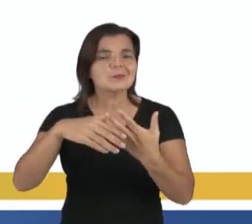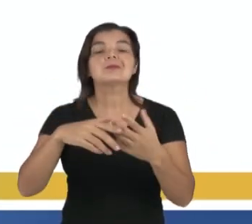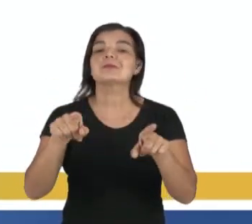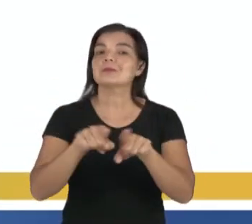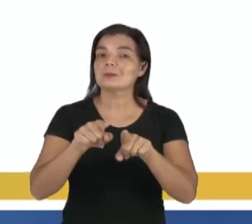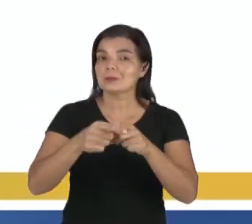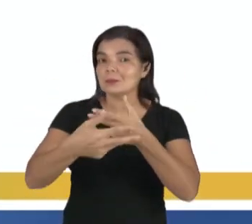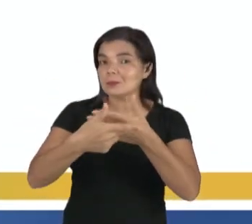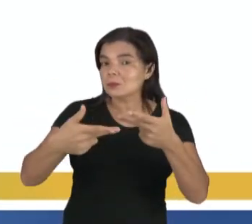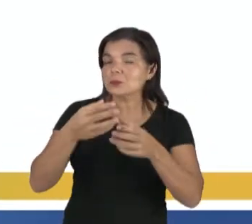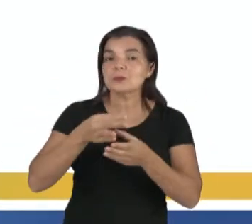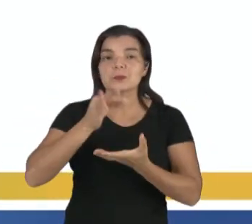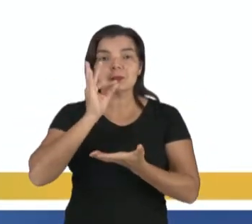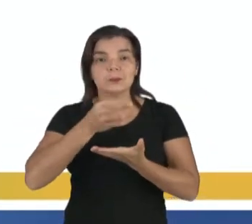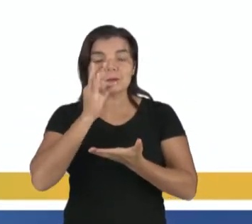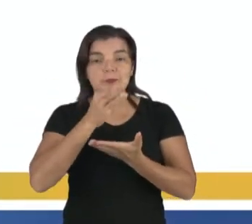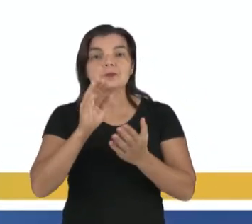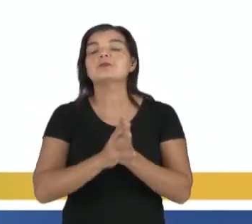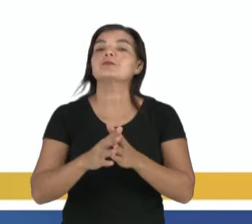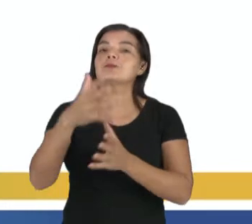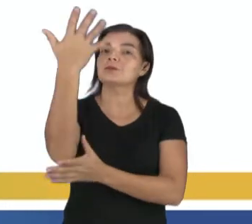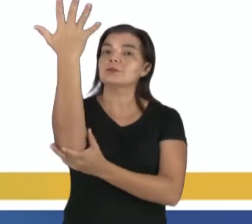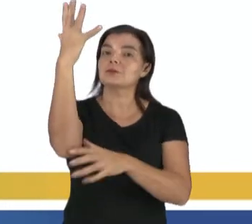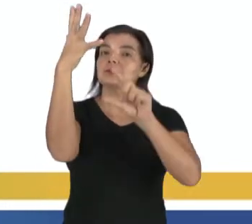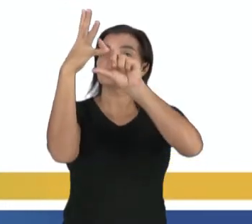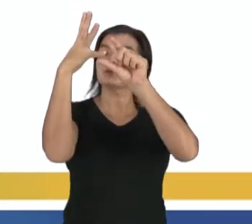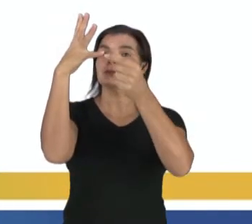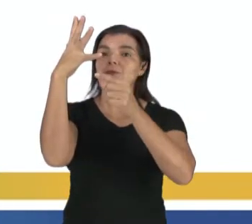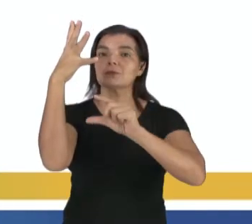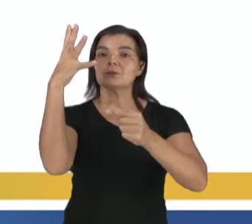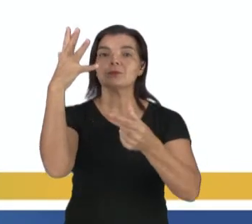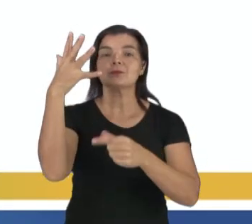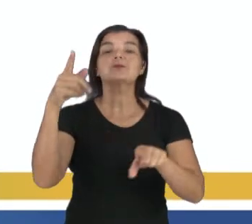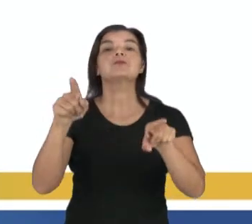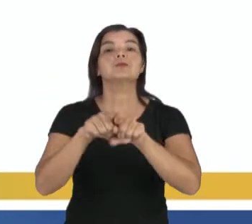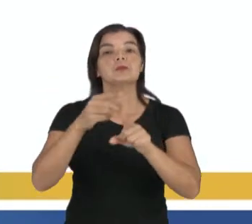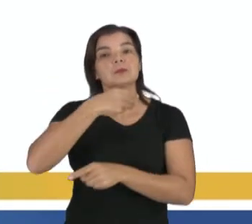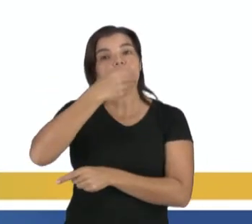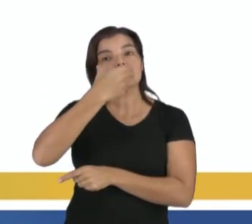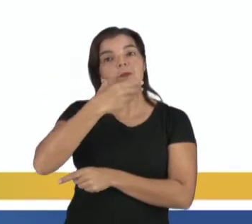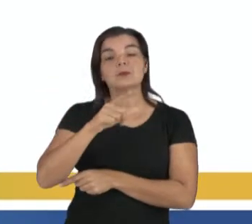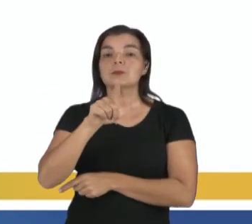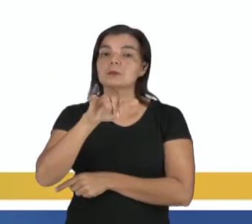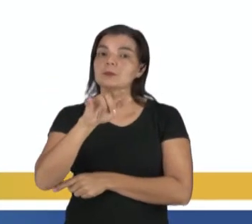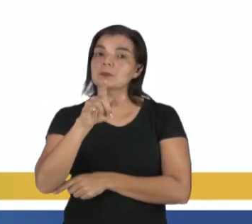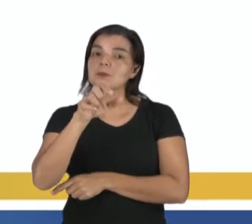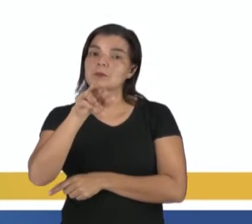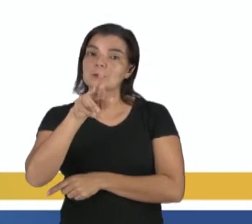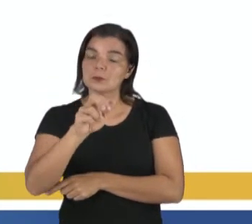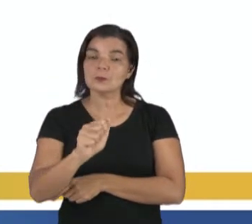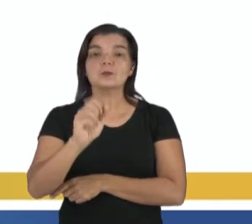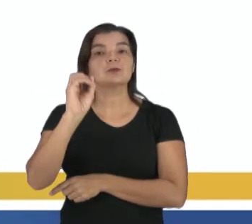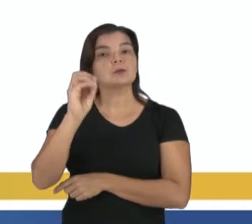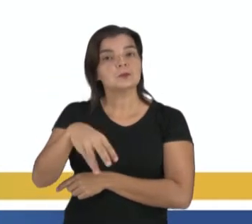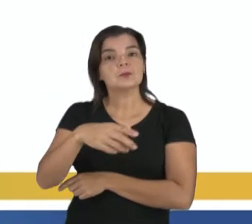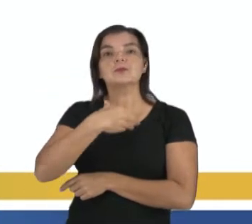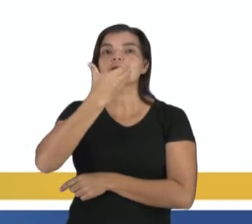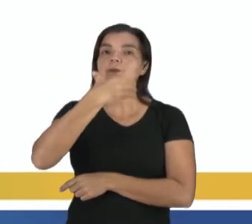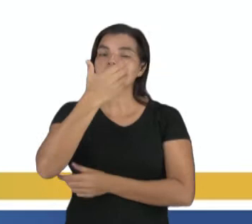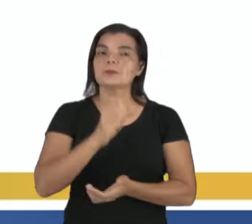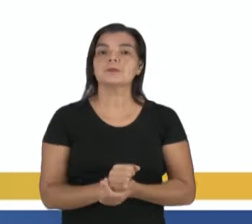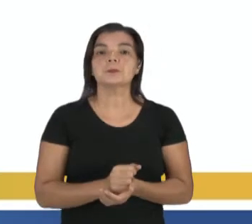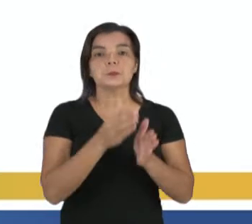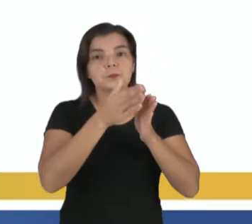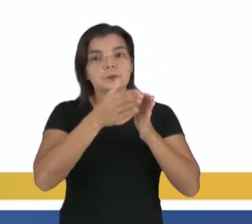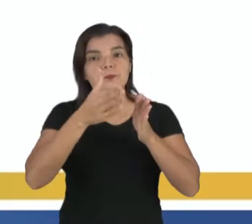café, as folhas caindo da macieira, a lixeira com o resto da maçã. A leitura das partes conduziram